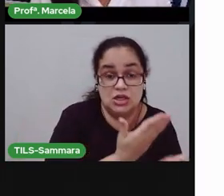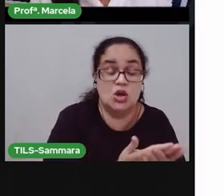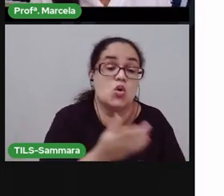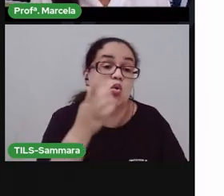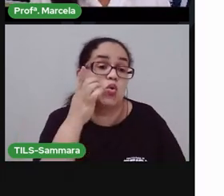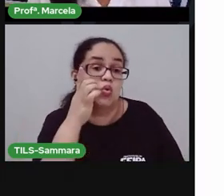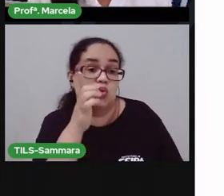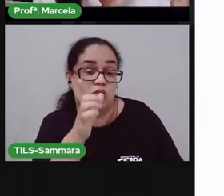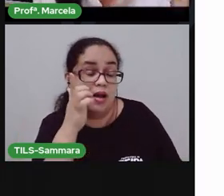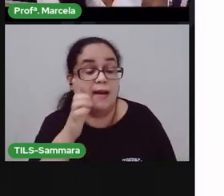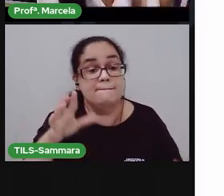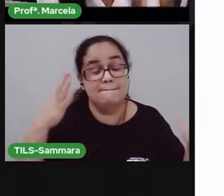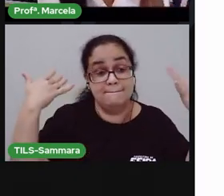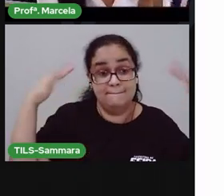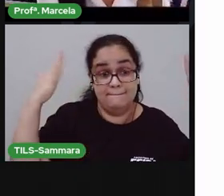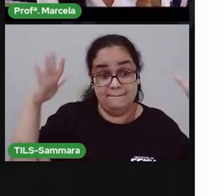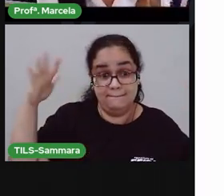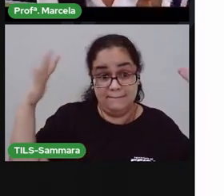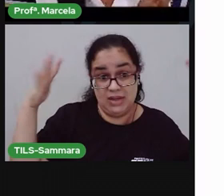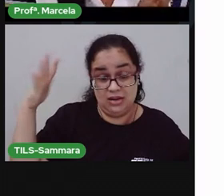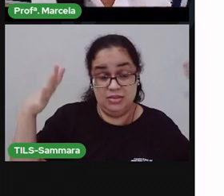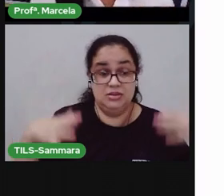pegar. Parabéns!